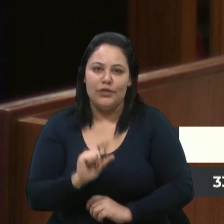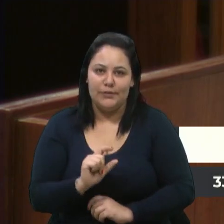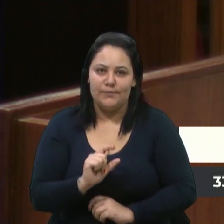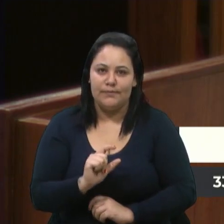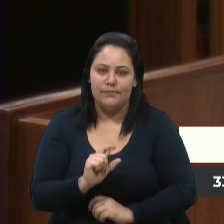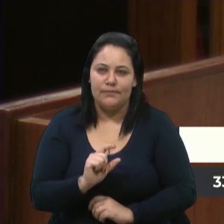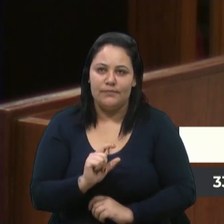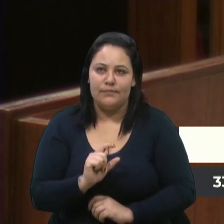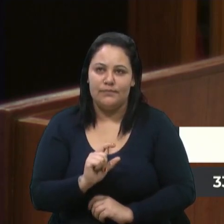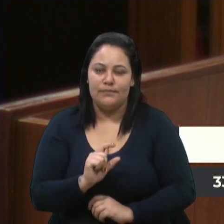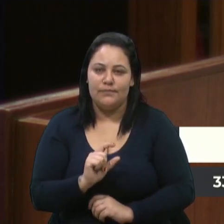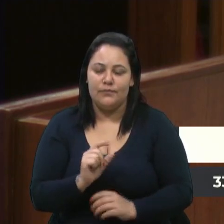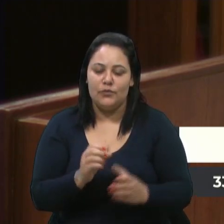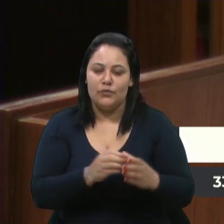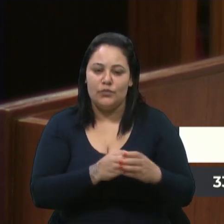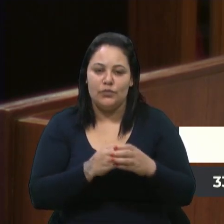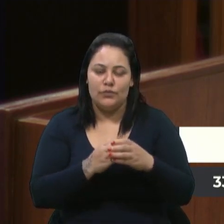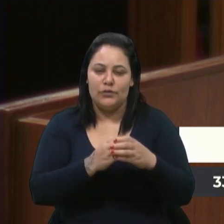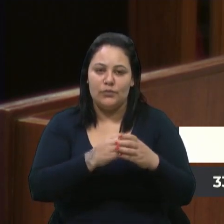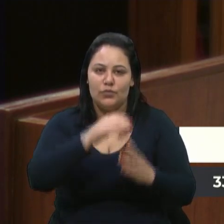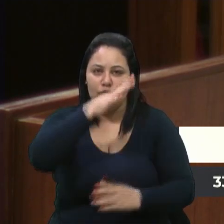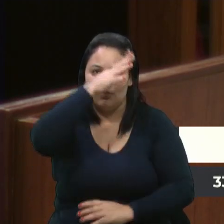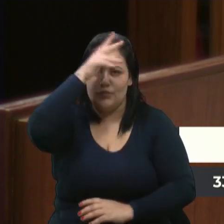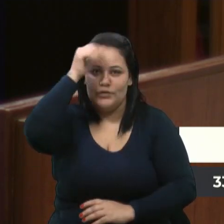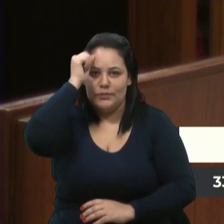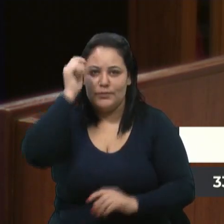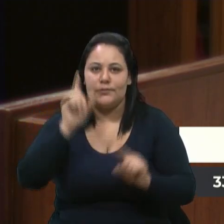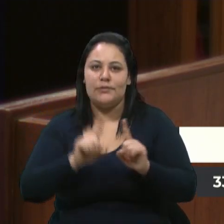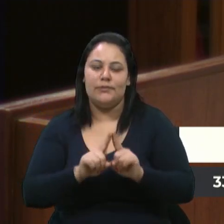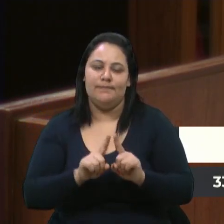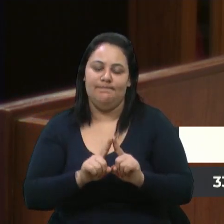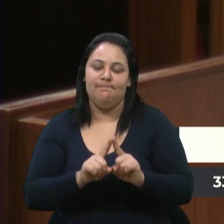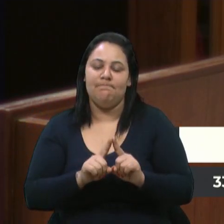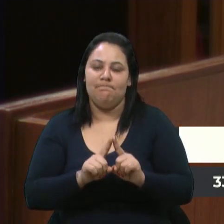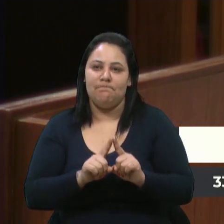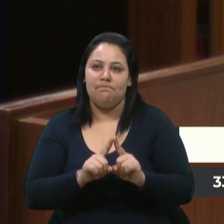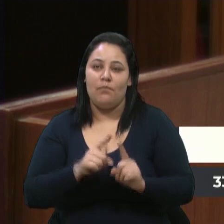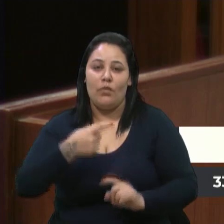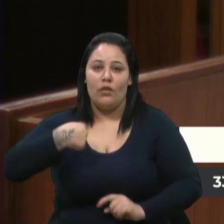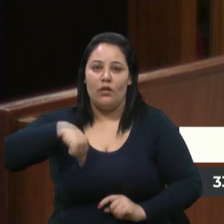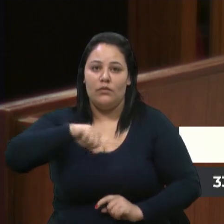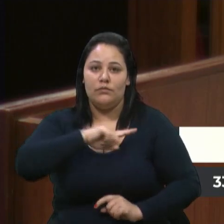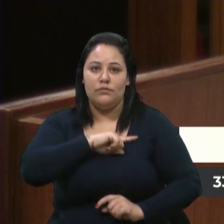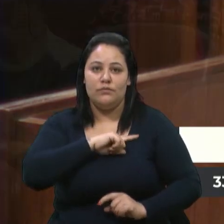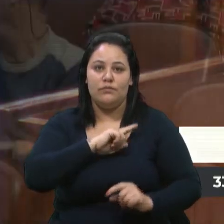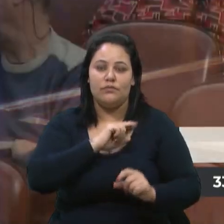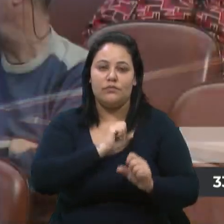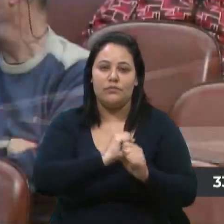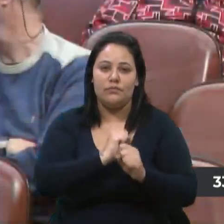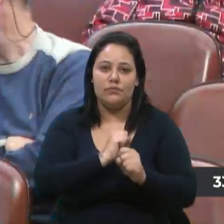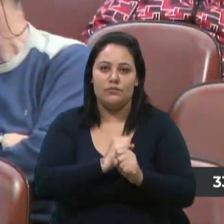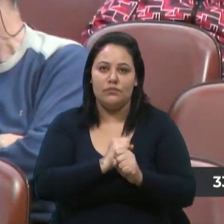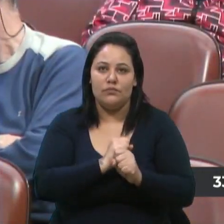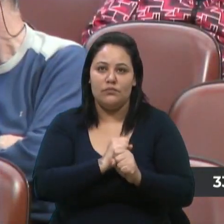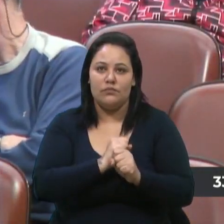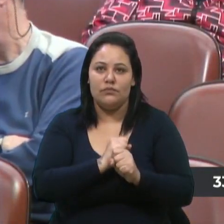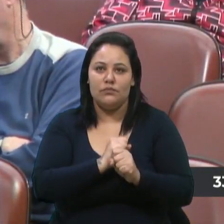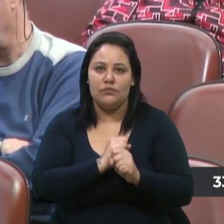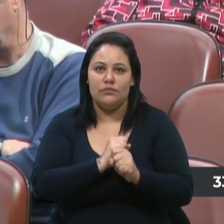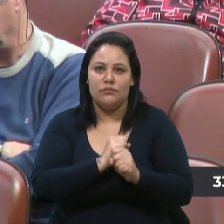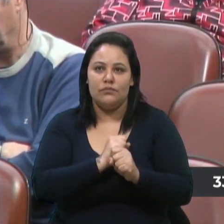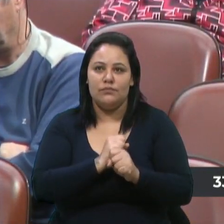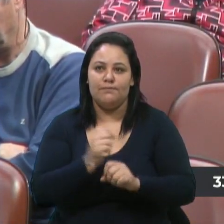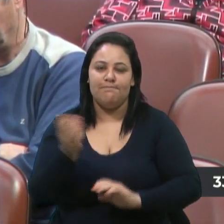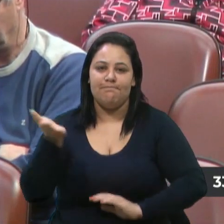comitê municipal, né, que nós, no ano passado, a prefeitura, né,